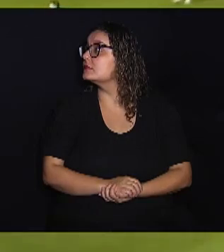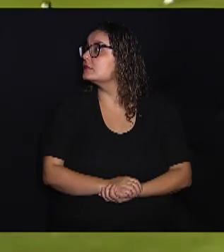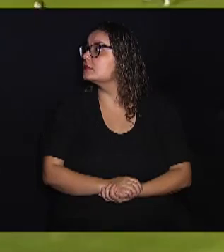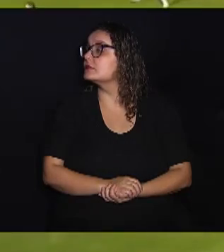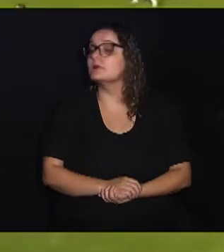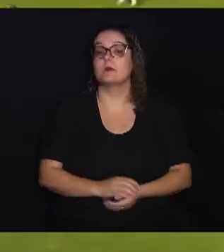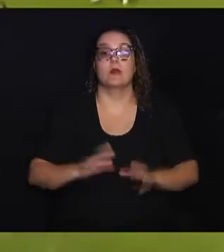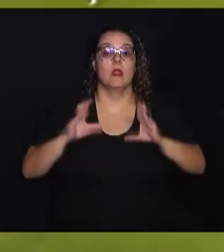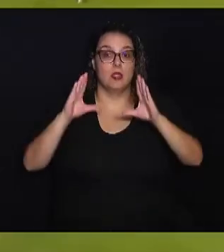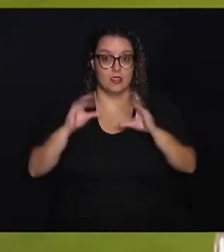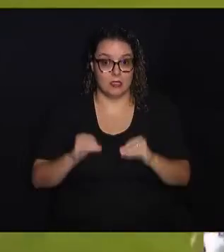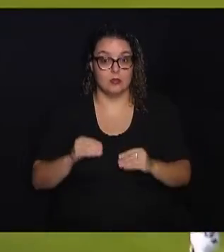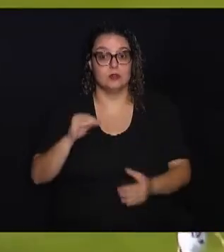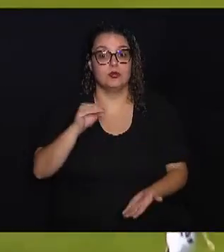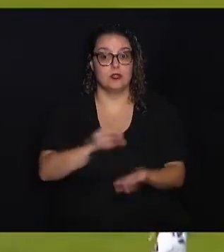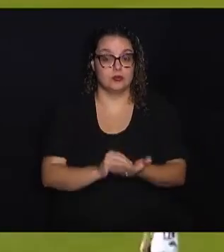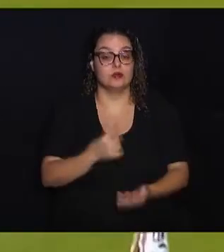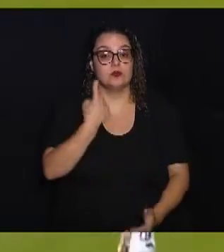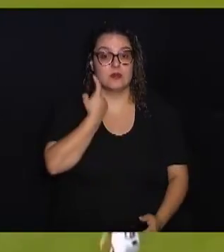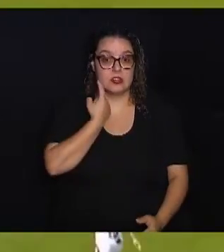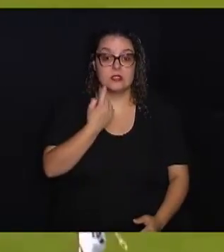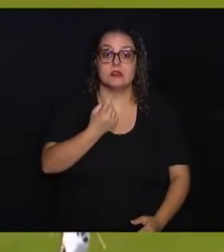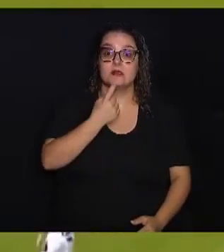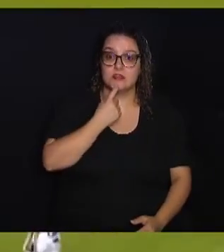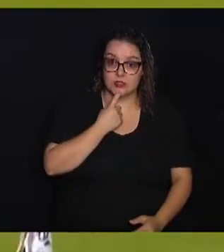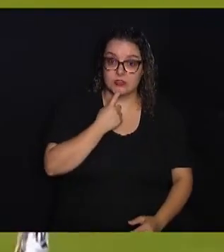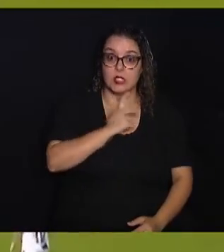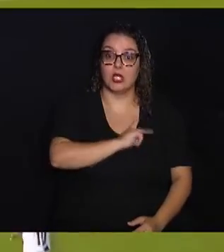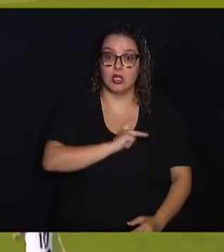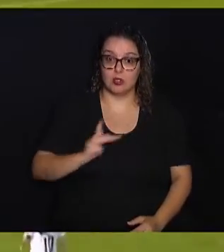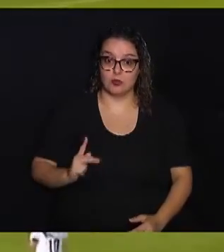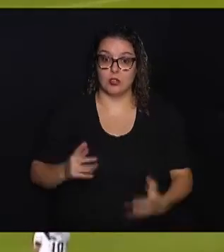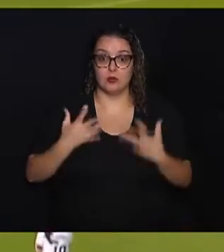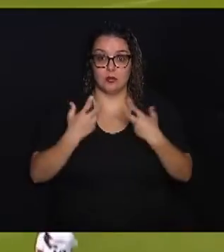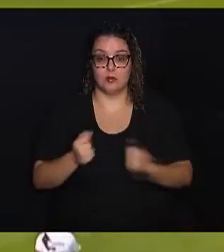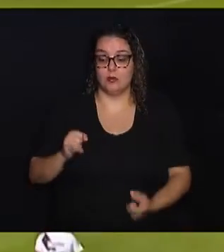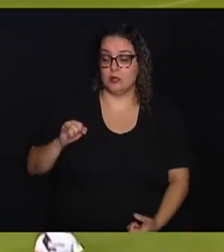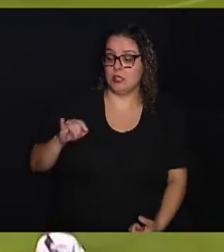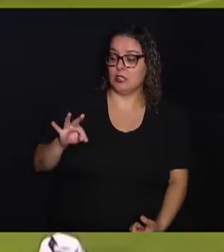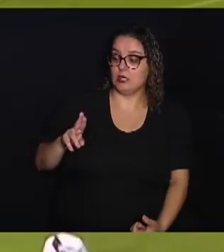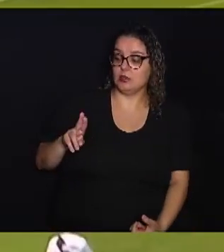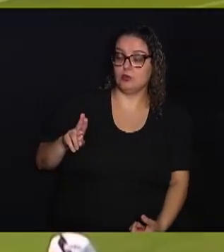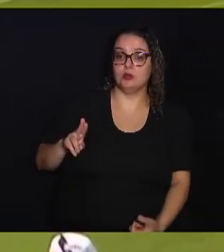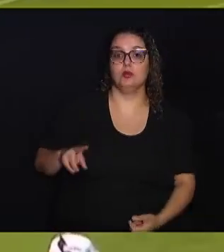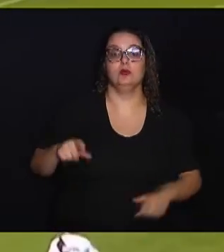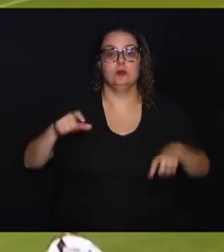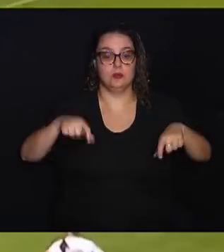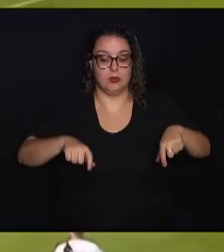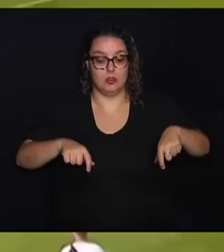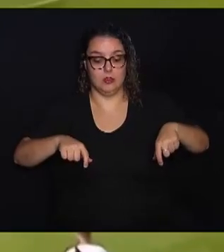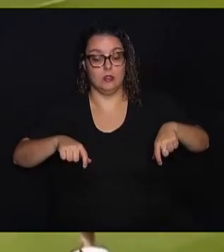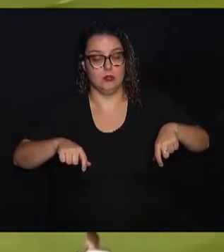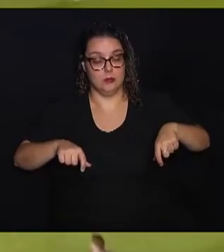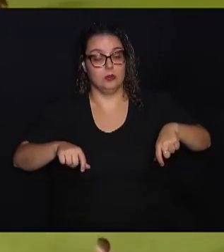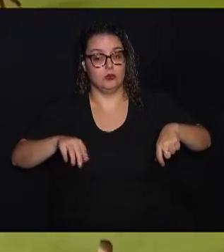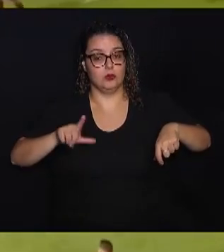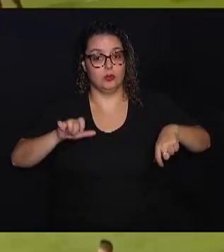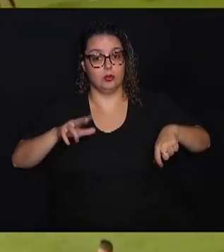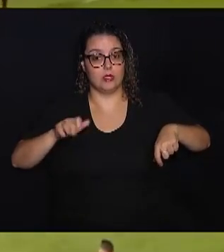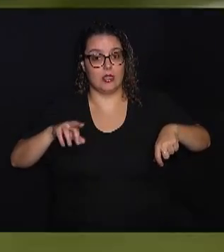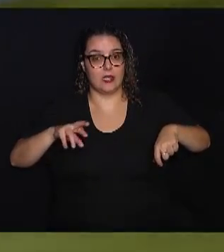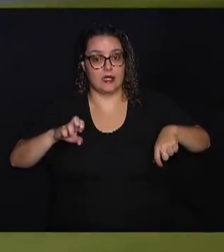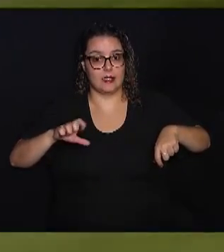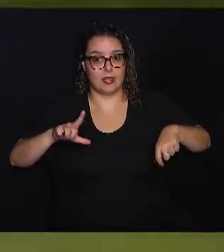Na noite da última sexta-feira em Campinas, a Ponte Preta recebeu o Ituano no estádio Moisés Lucarelli pela